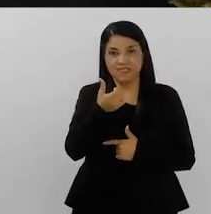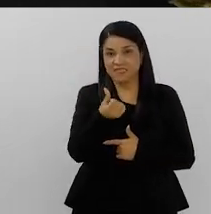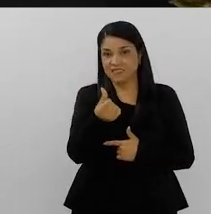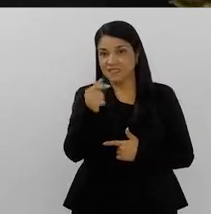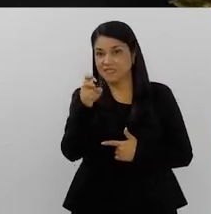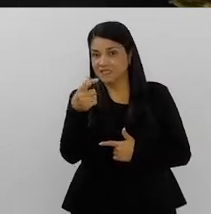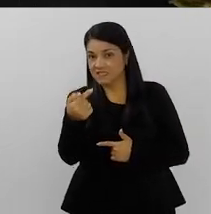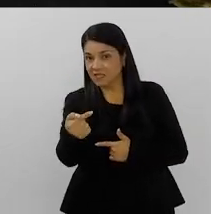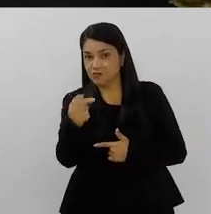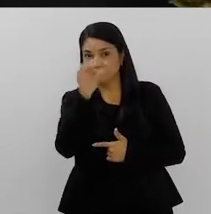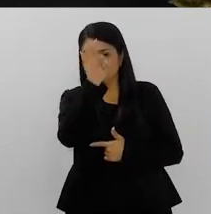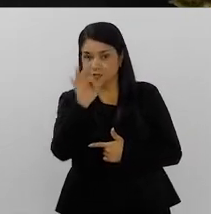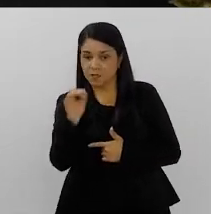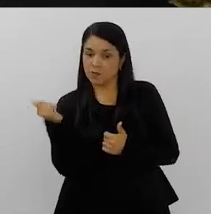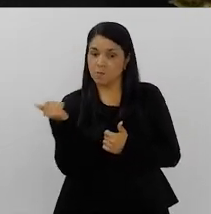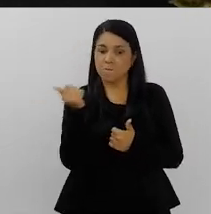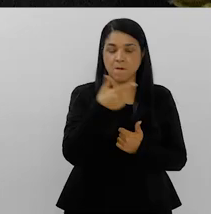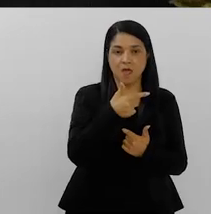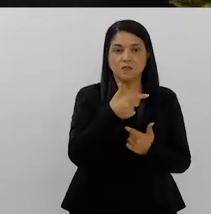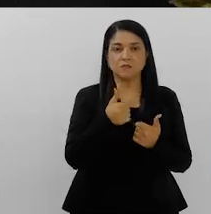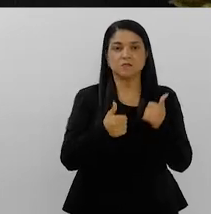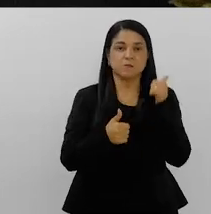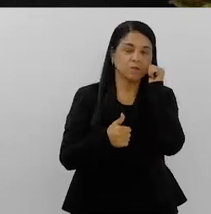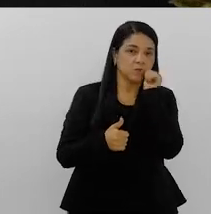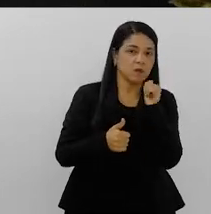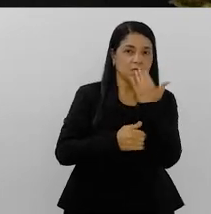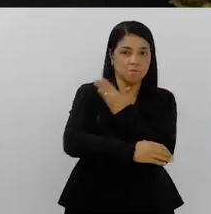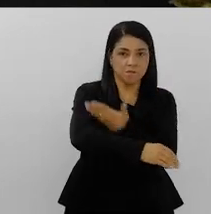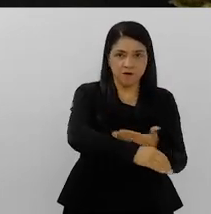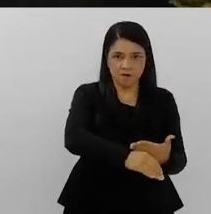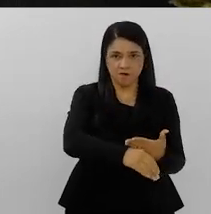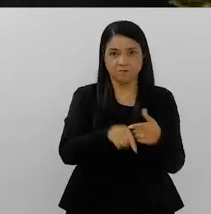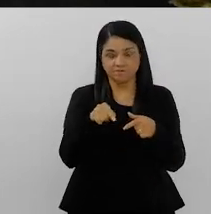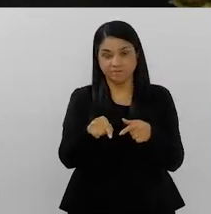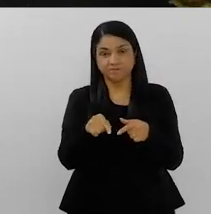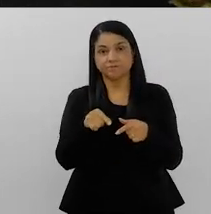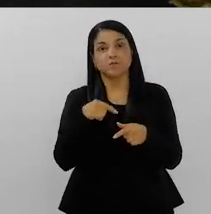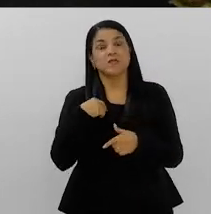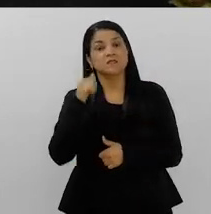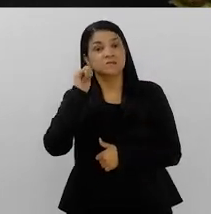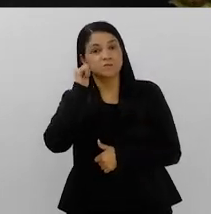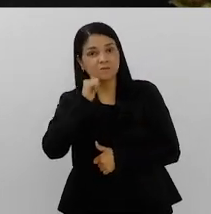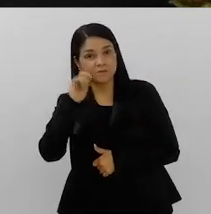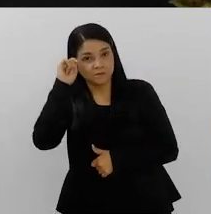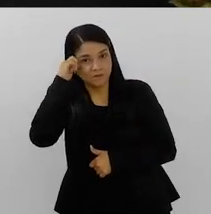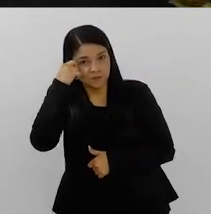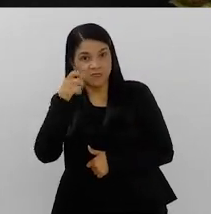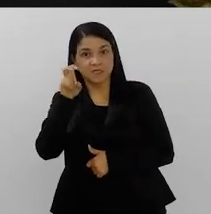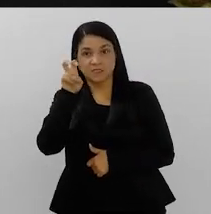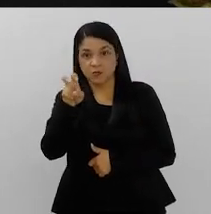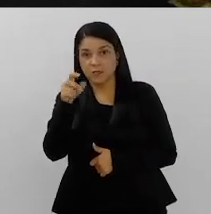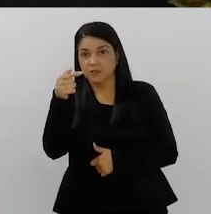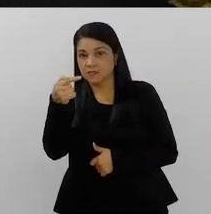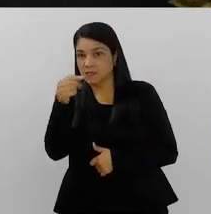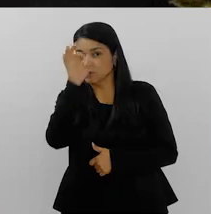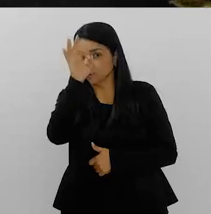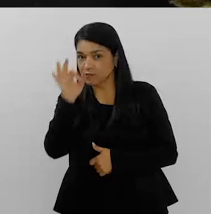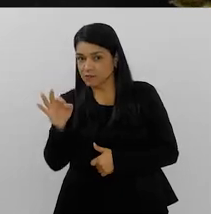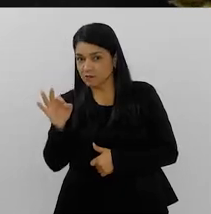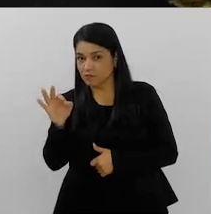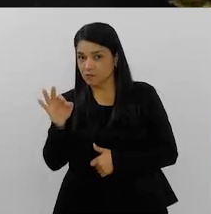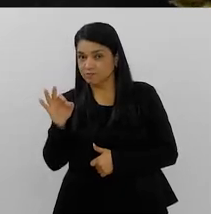a mais do que as mulheres brancas que possuem maior incidência da doença as mulheres negras têm